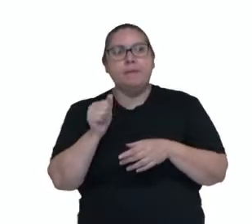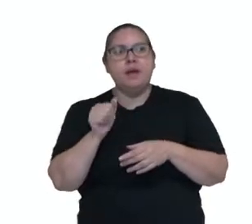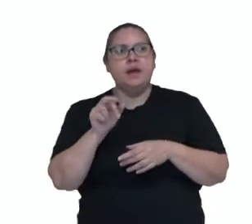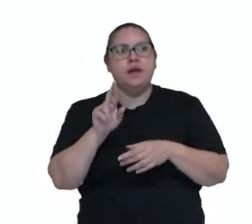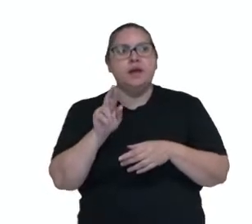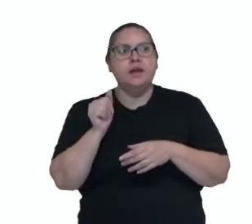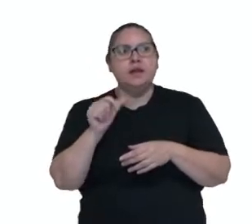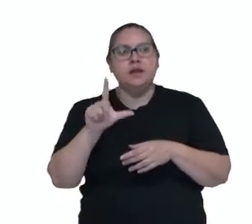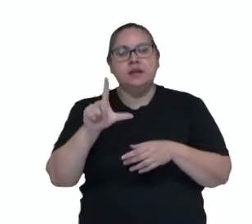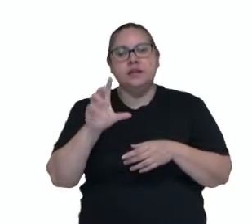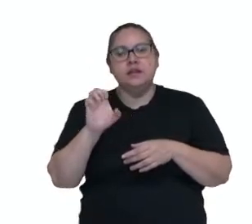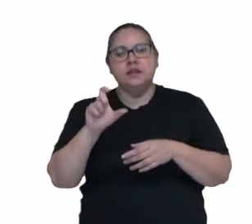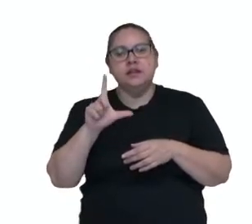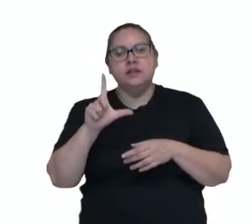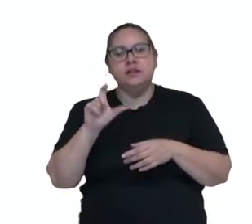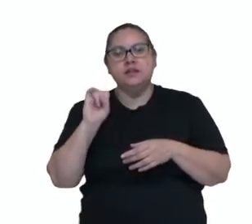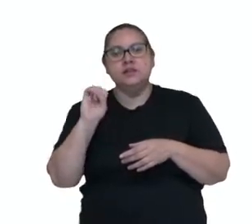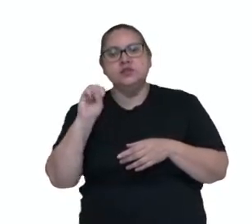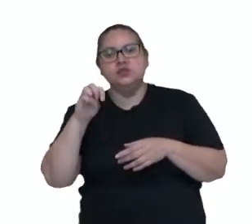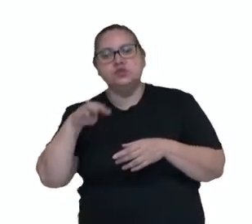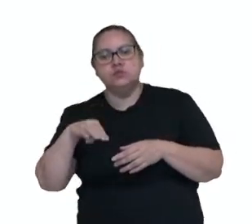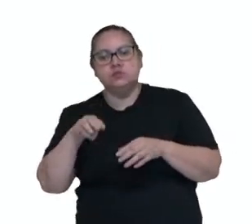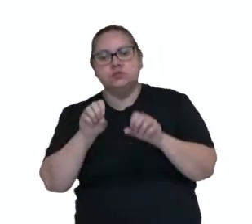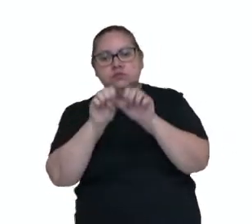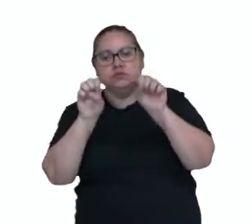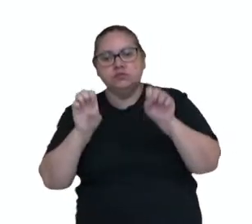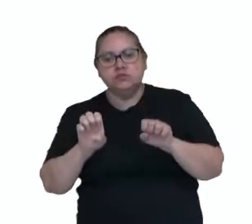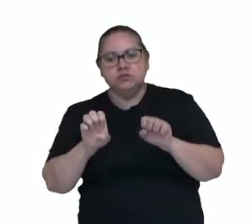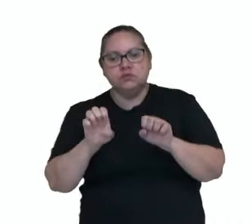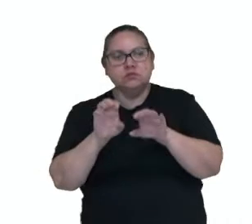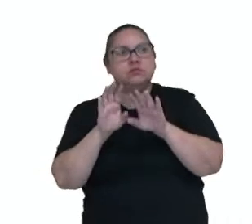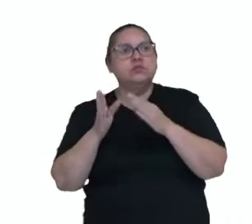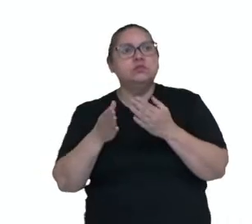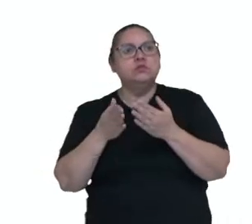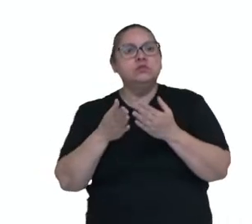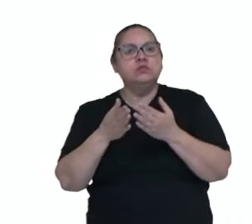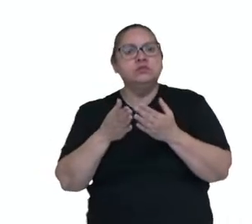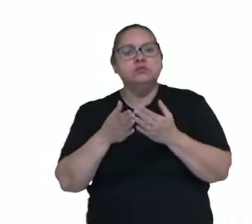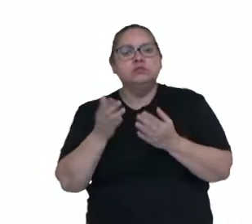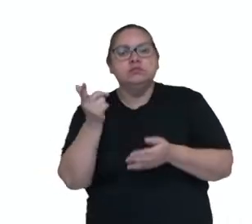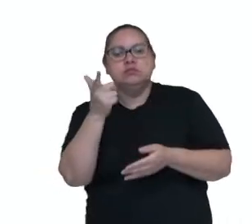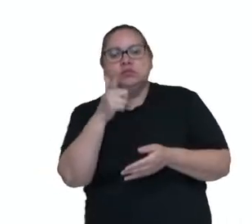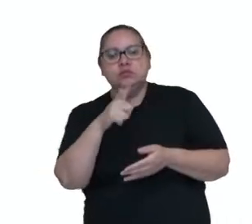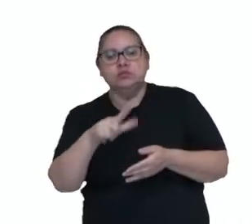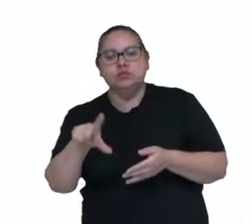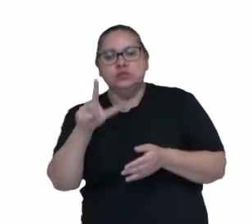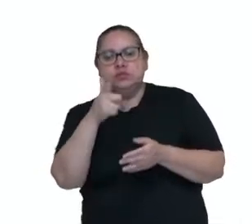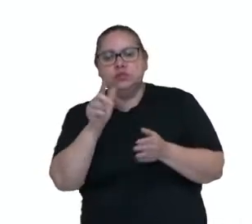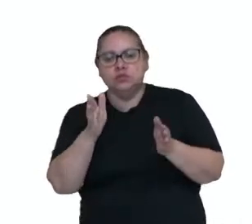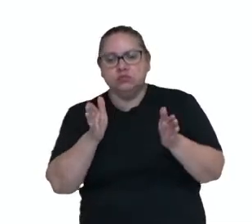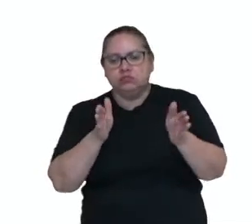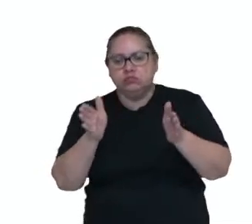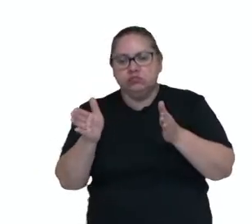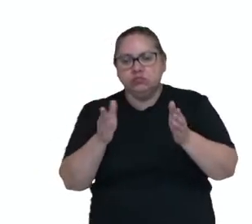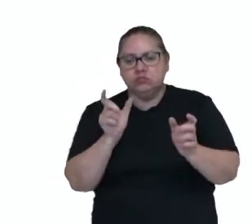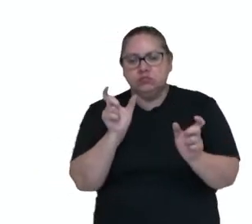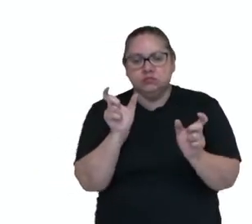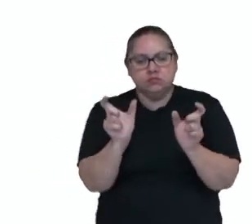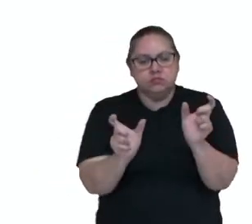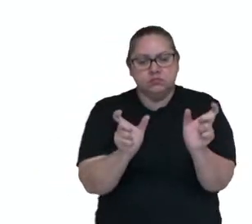Uma característica estrutural consistindo o quê? Na repetição simétrica de